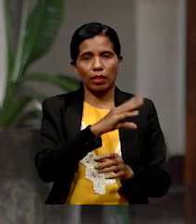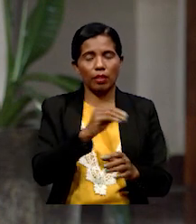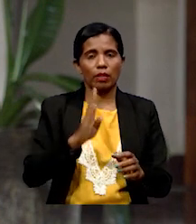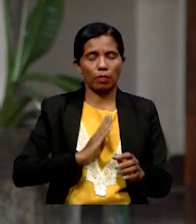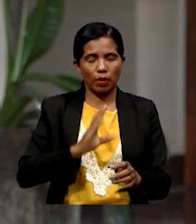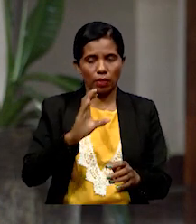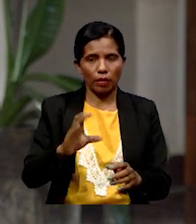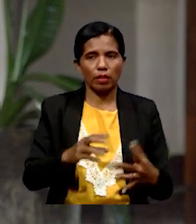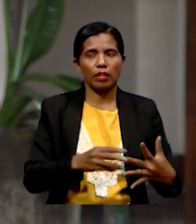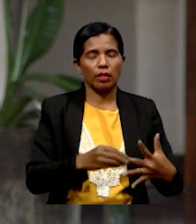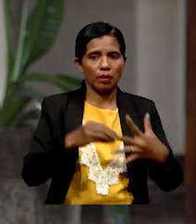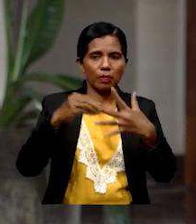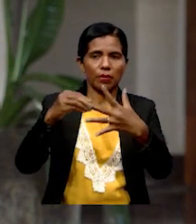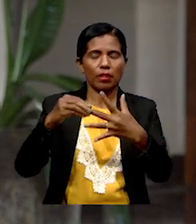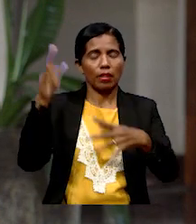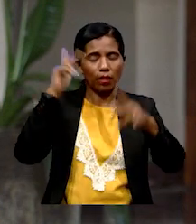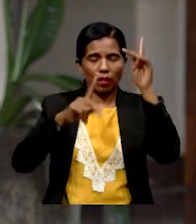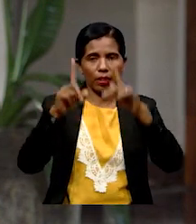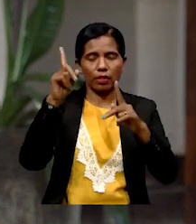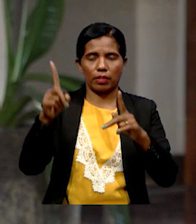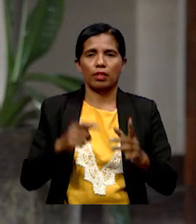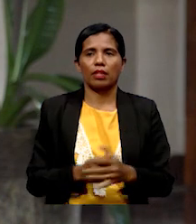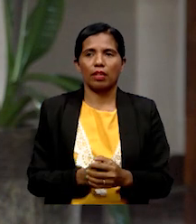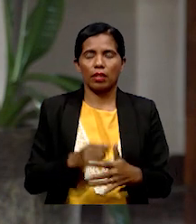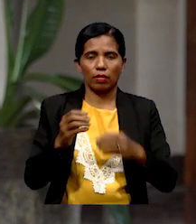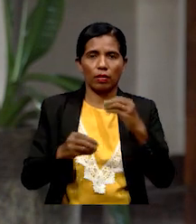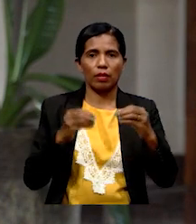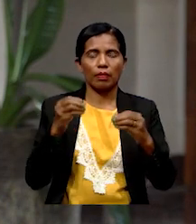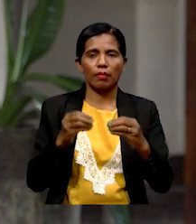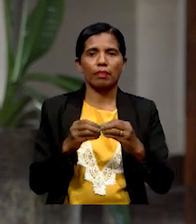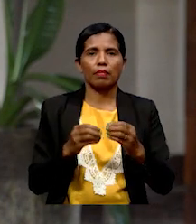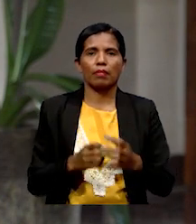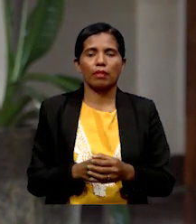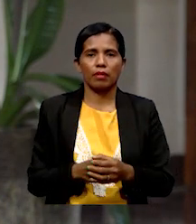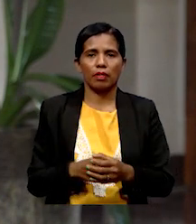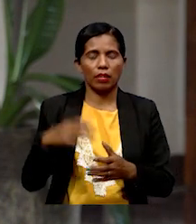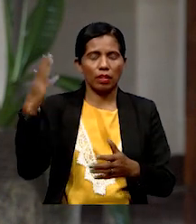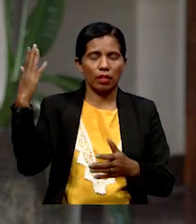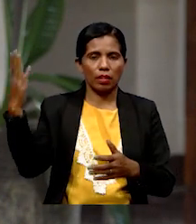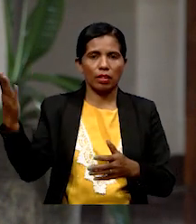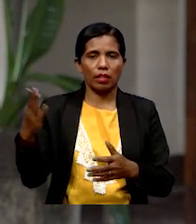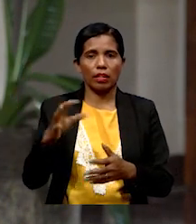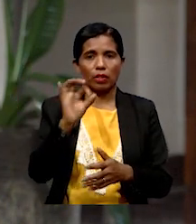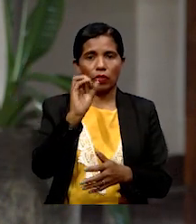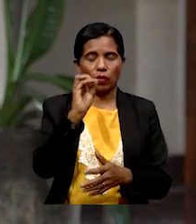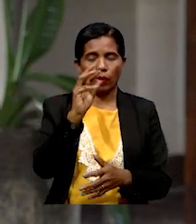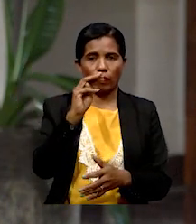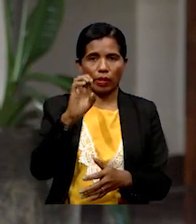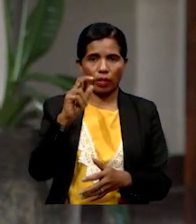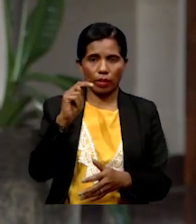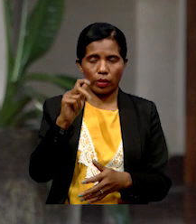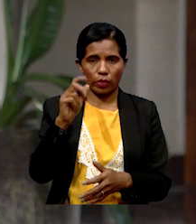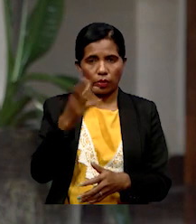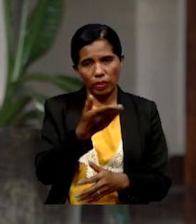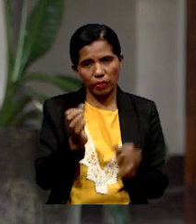e único caso ida perturbação ba acto eleitoral e o fomento, cara que está por tirar até no quando vai dané, só dané